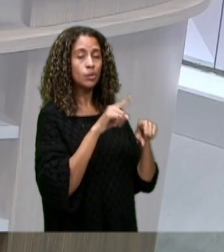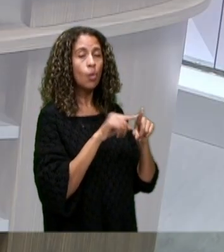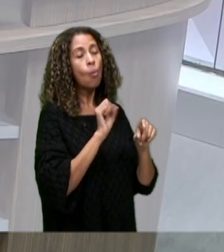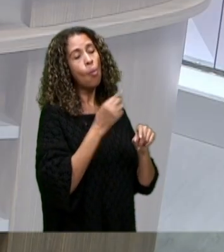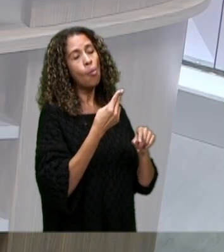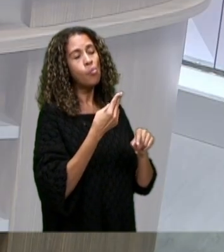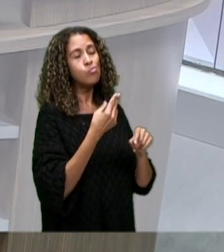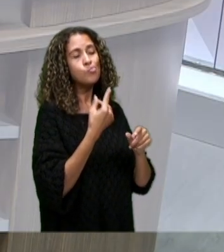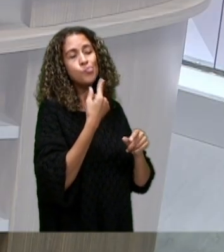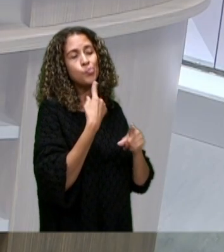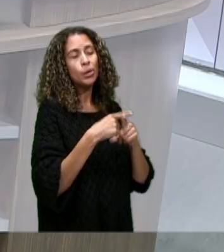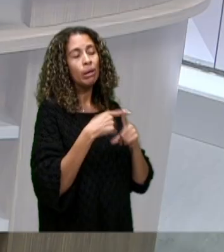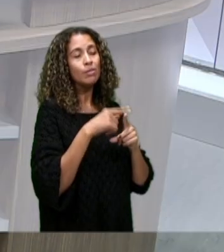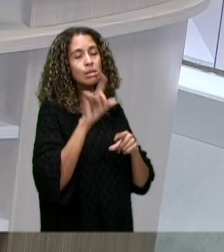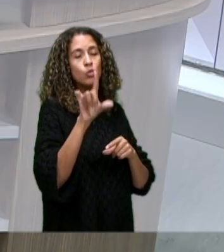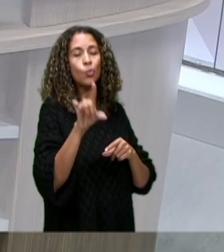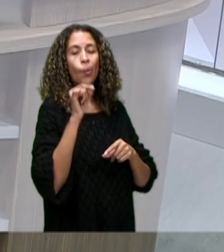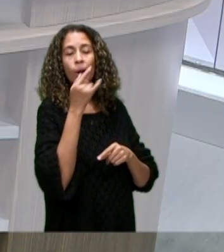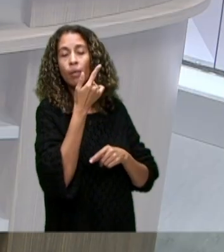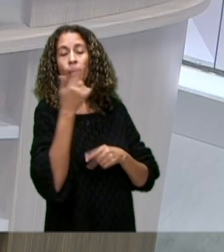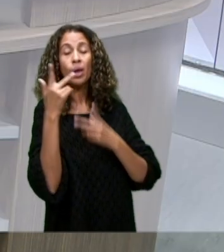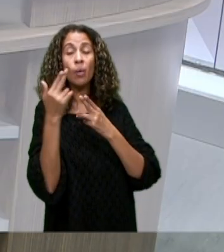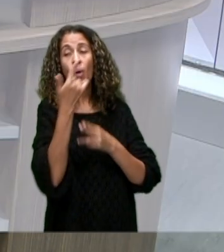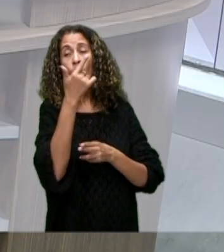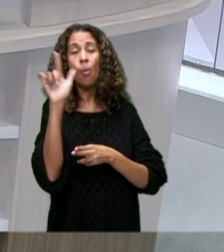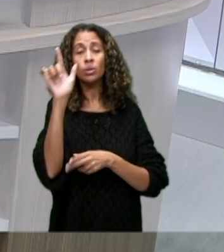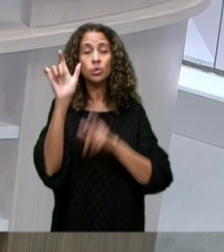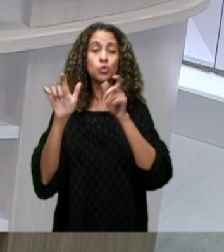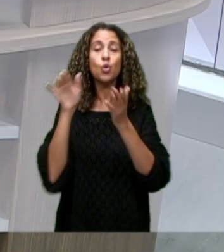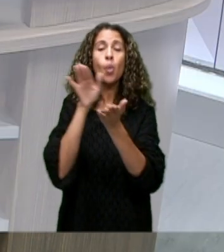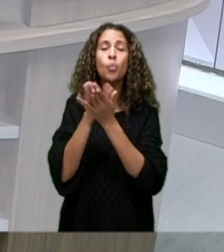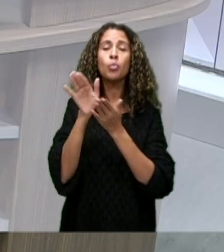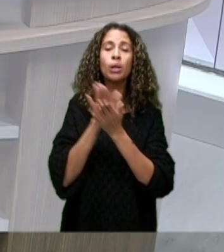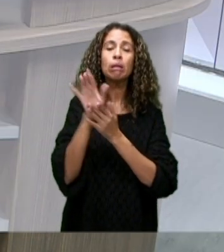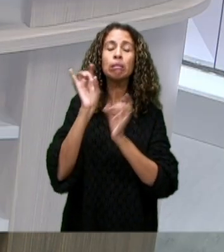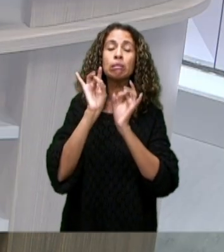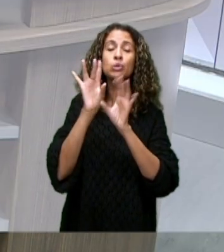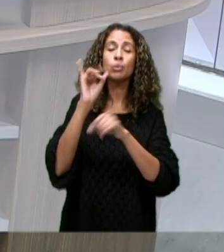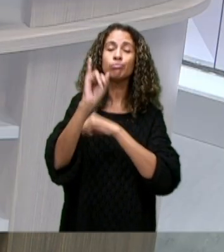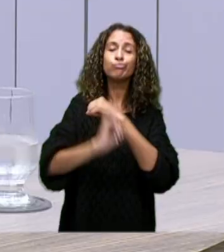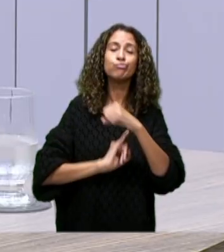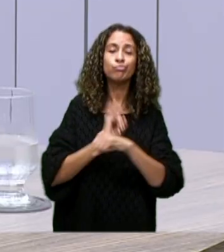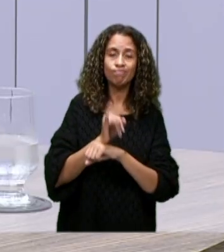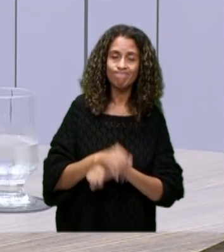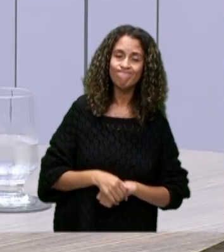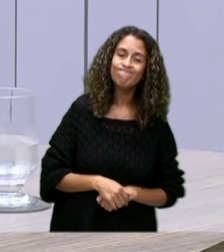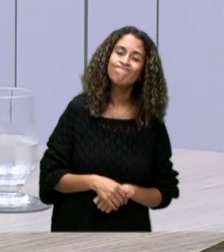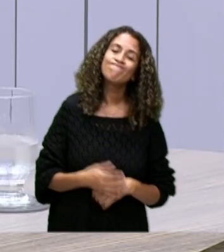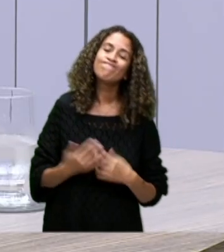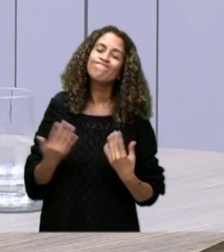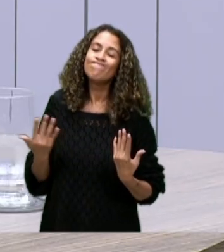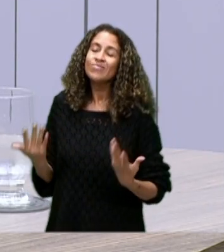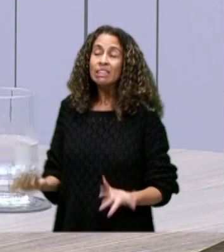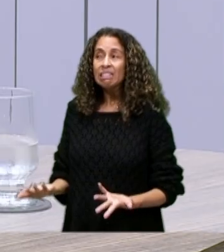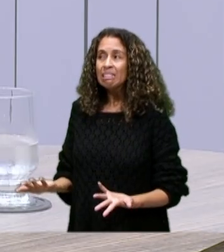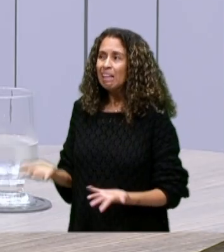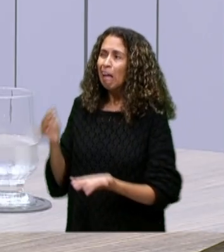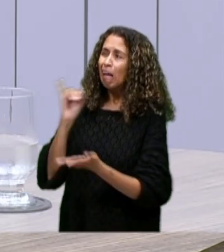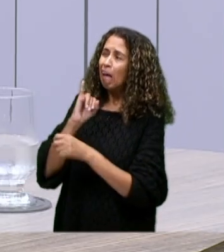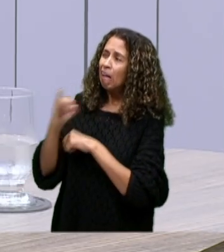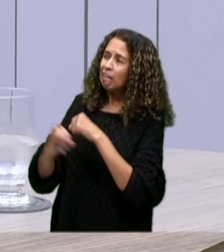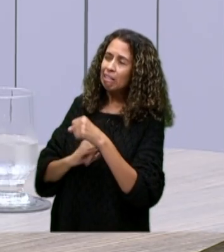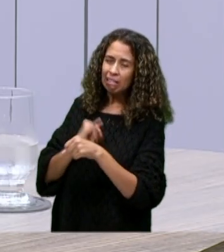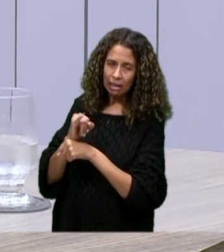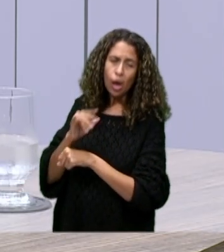muitos escritores optam e publicar só na internet? É que publicar na internet